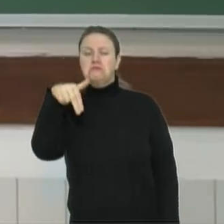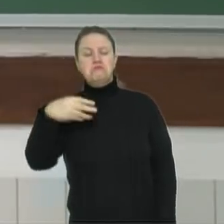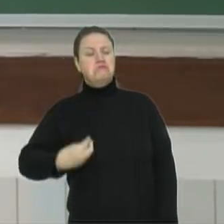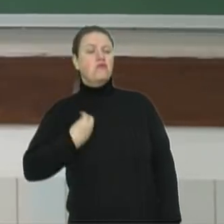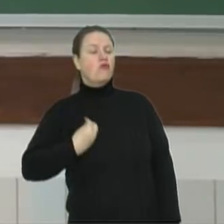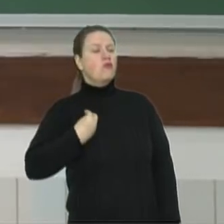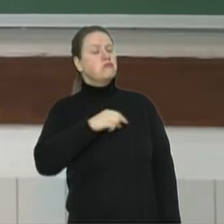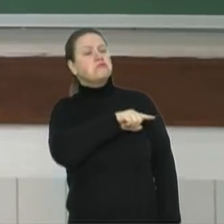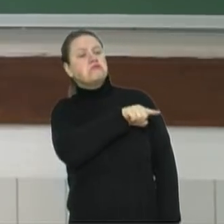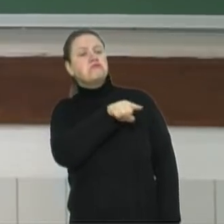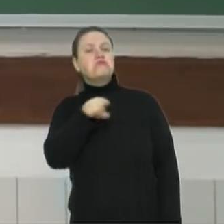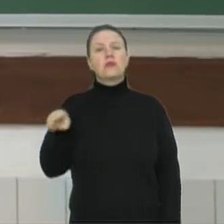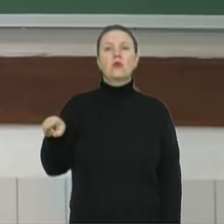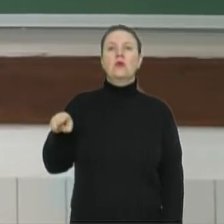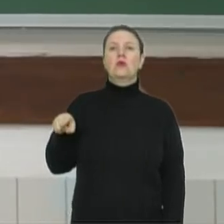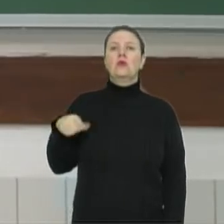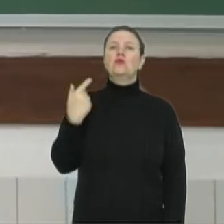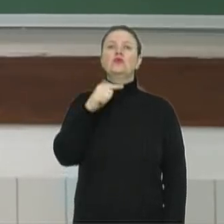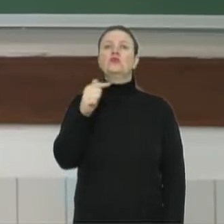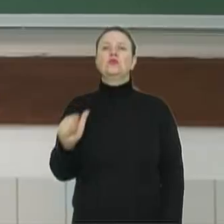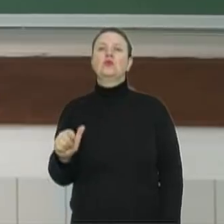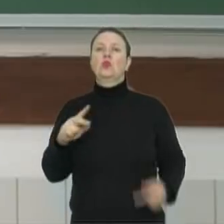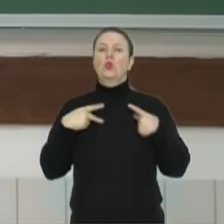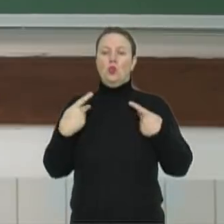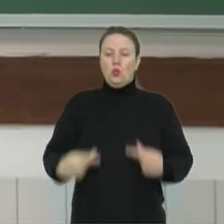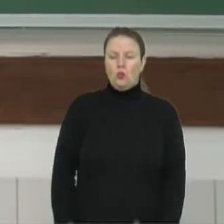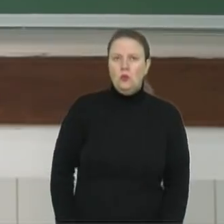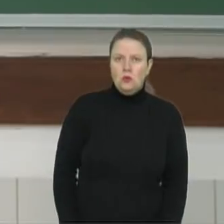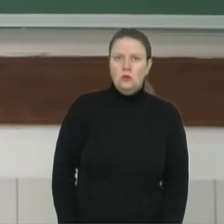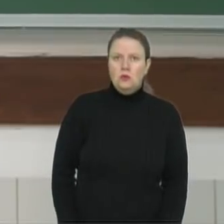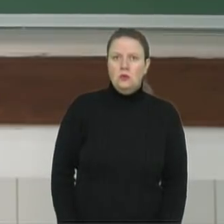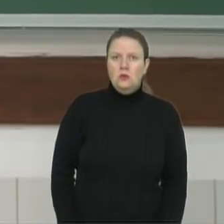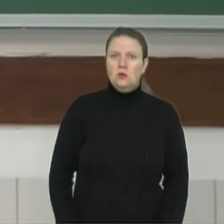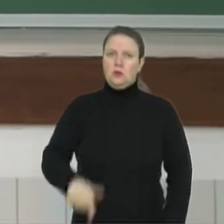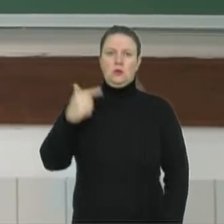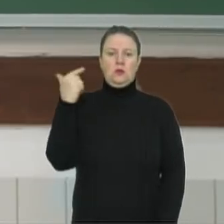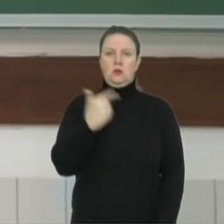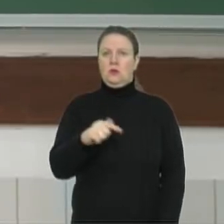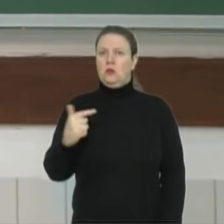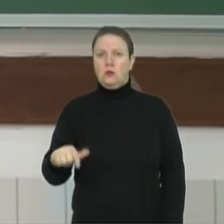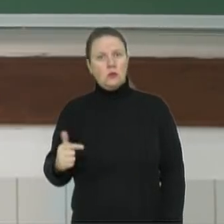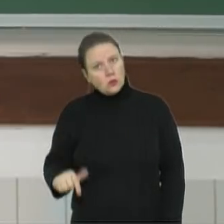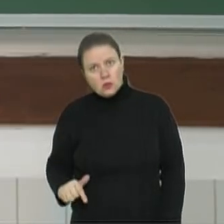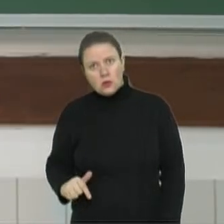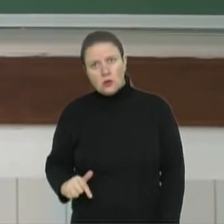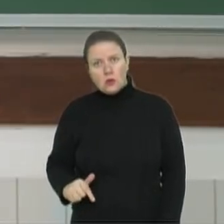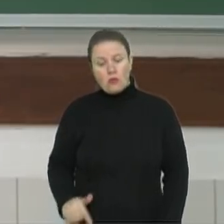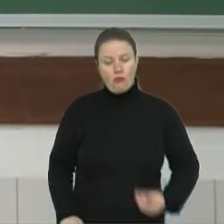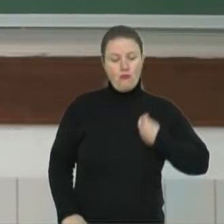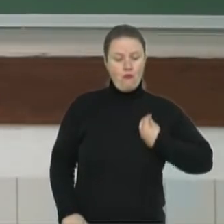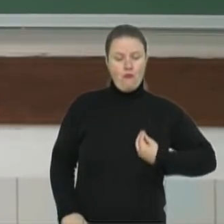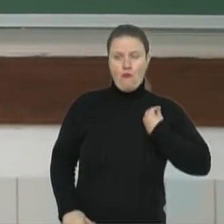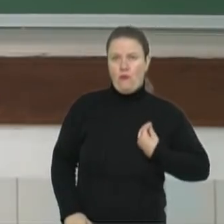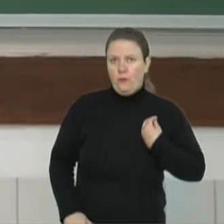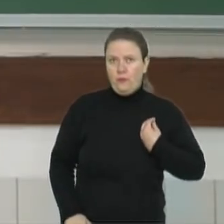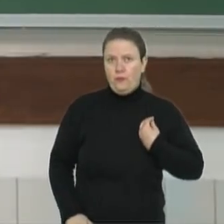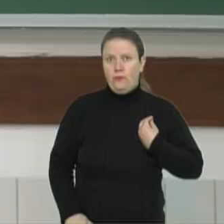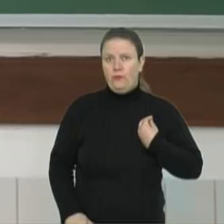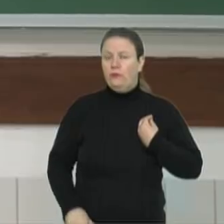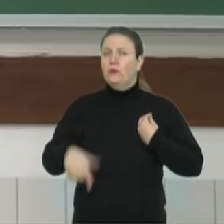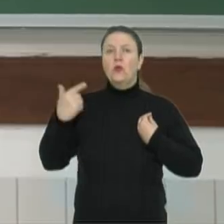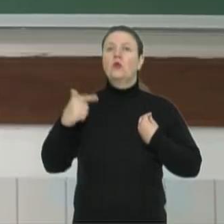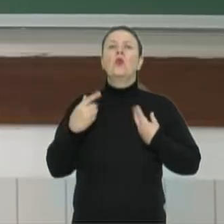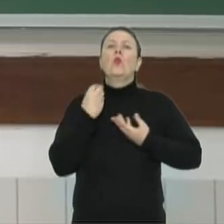no mundo. Não existe um ser humano que já não esteja na existência, né? O Heidegger vai dizer que não